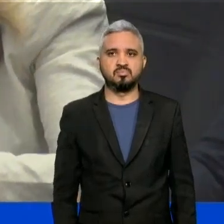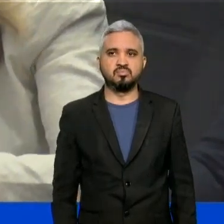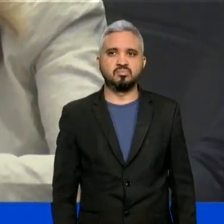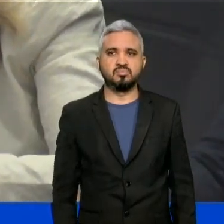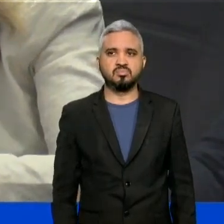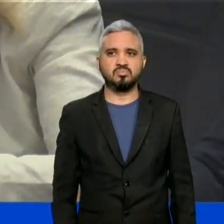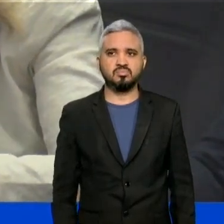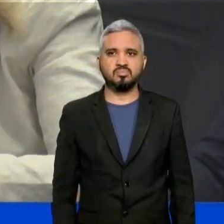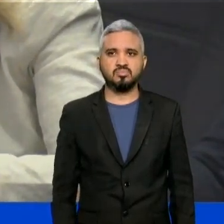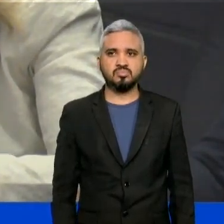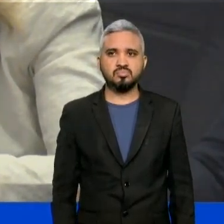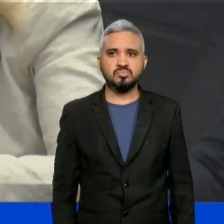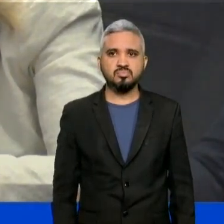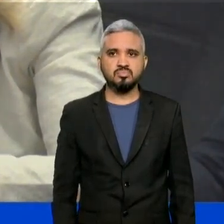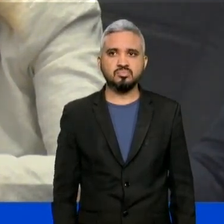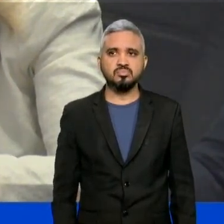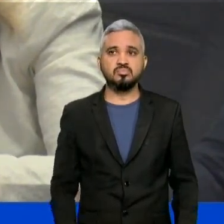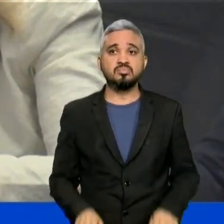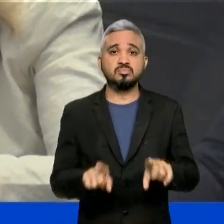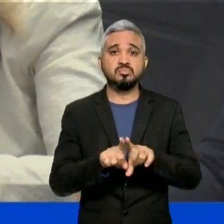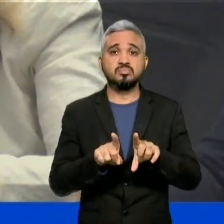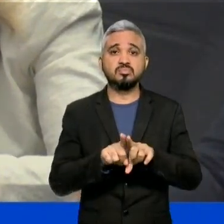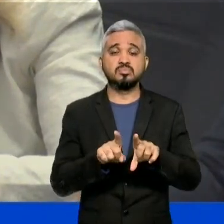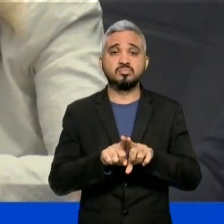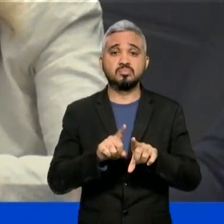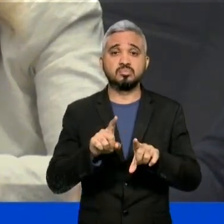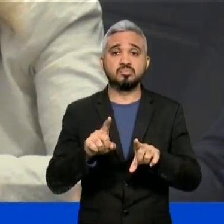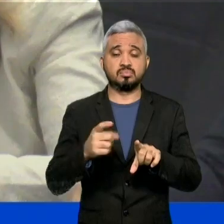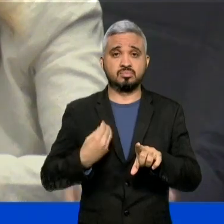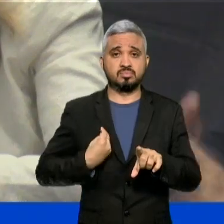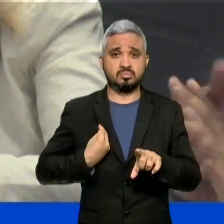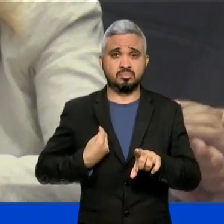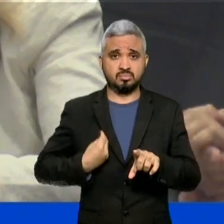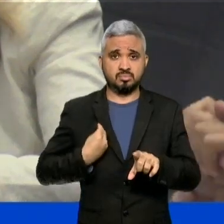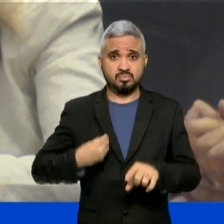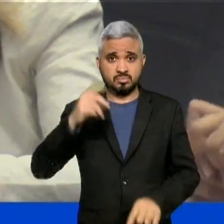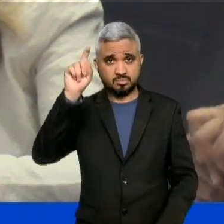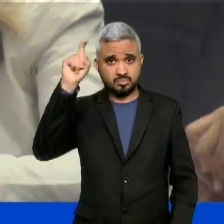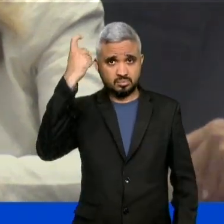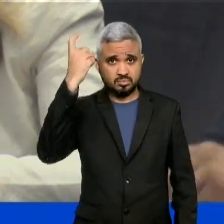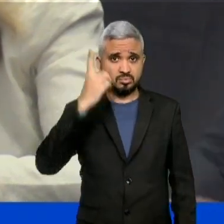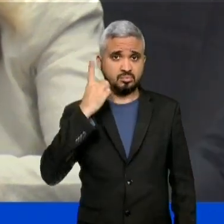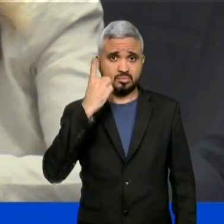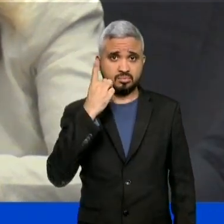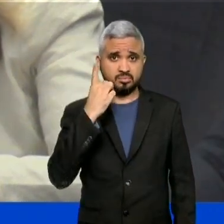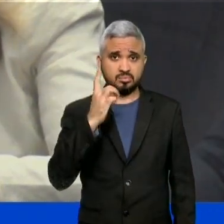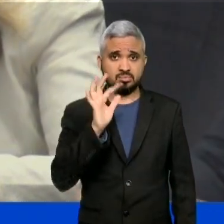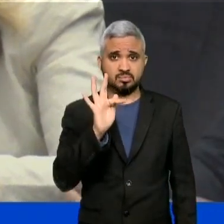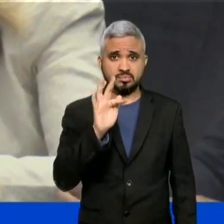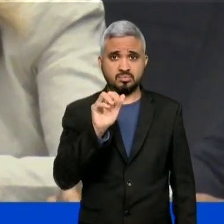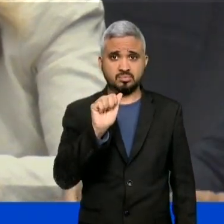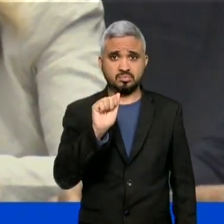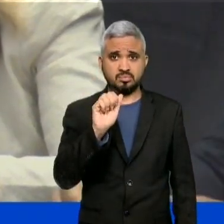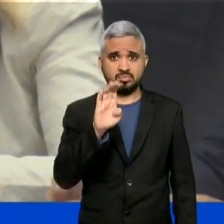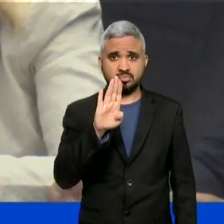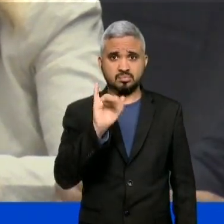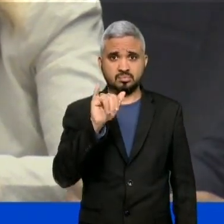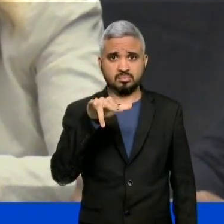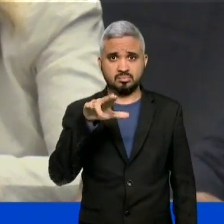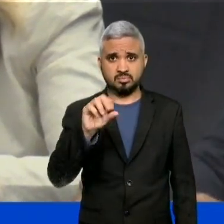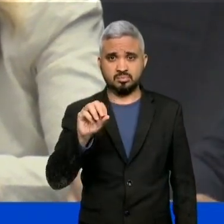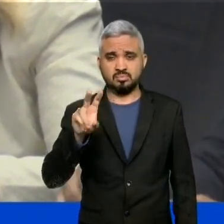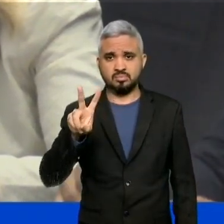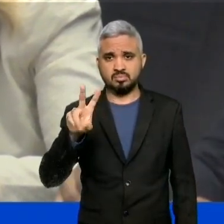Quero aproveitar e registrar a presença também do ex-deputado Fabiano Vieira da Silva. Eu deixei